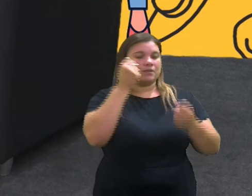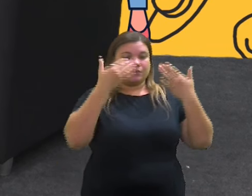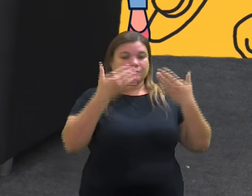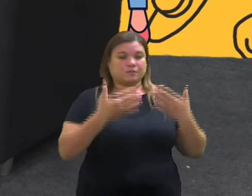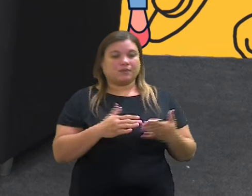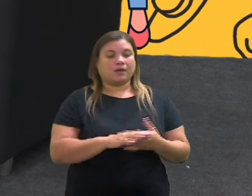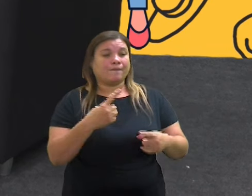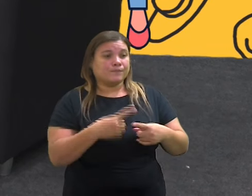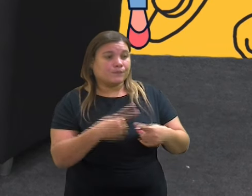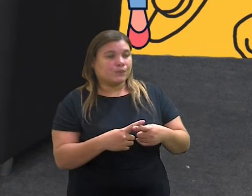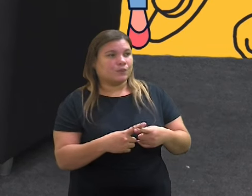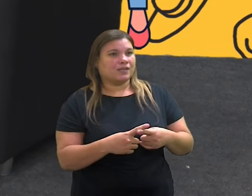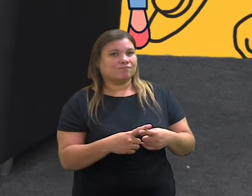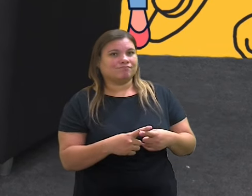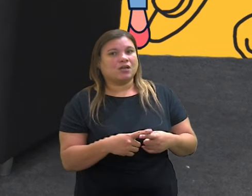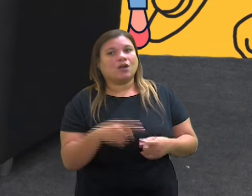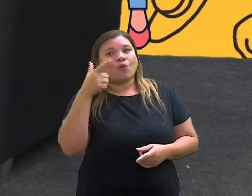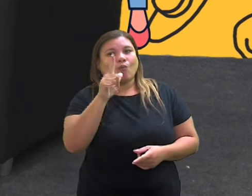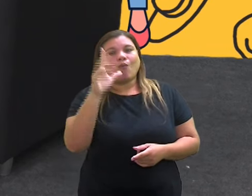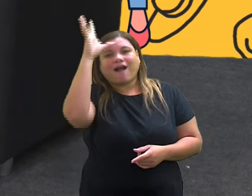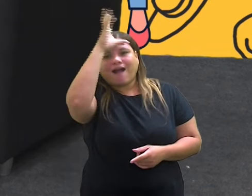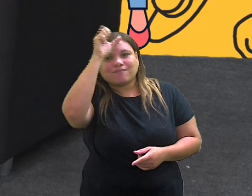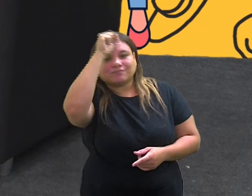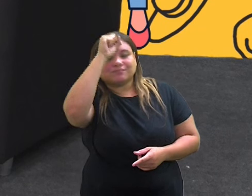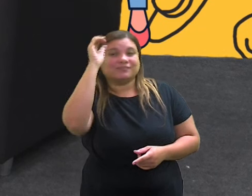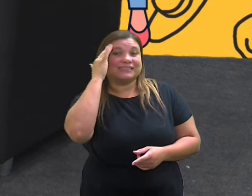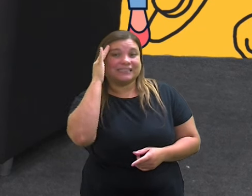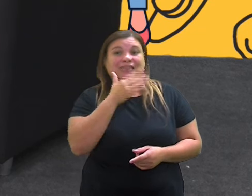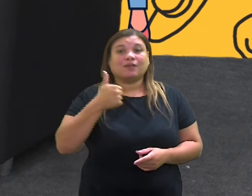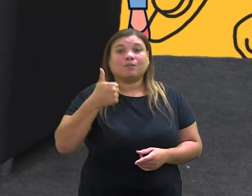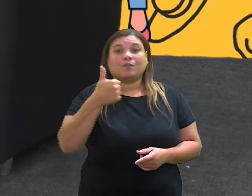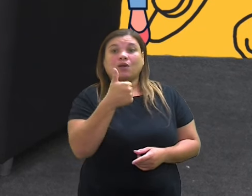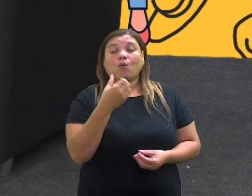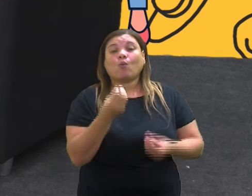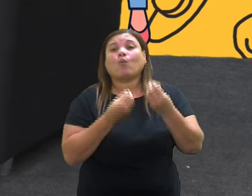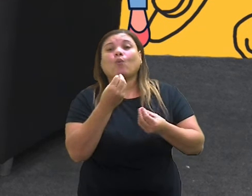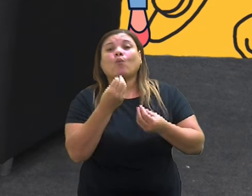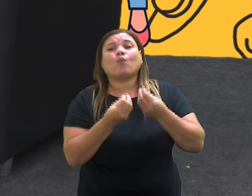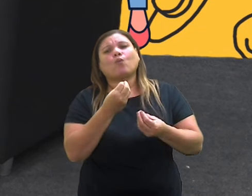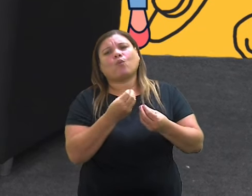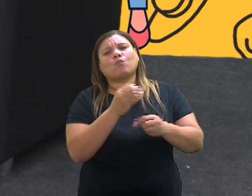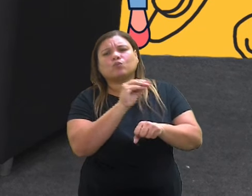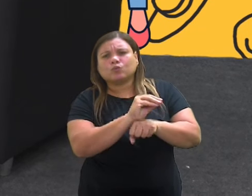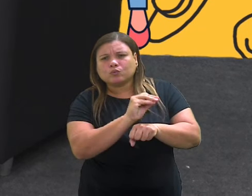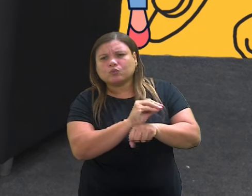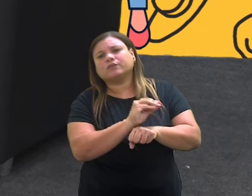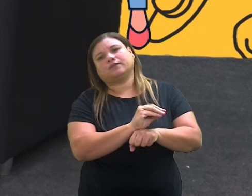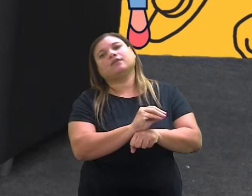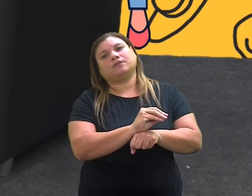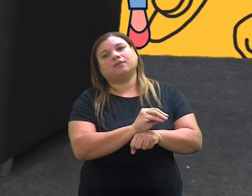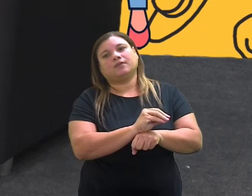deve se cuidar desse animal, que deve ser feito, né, em casos de maus-tratos, como